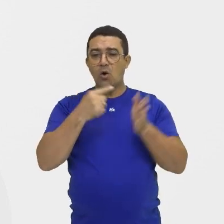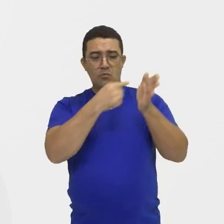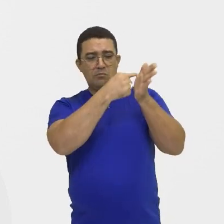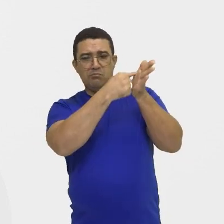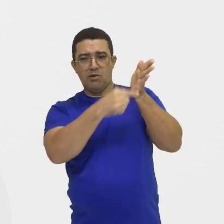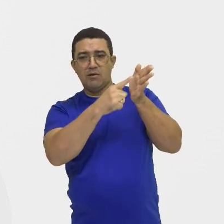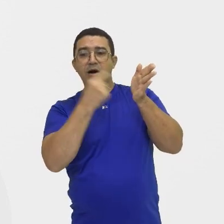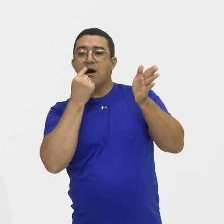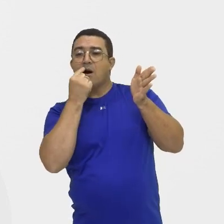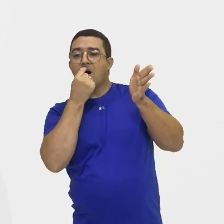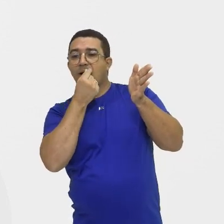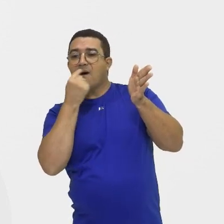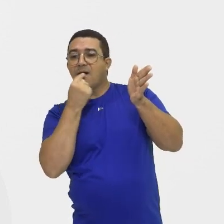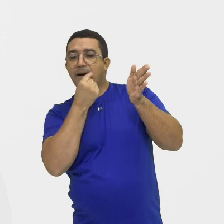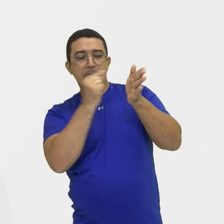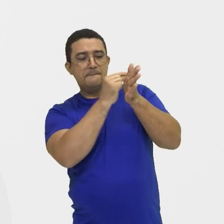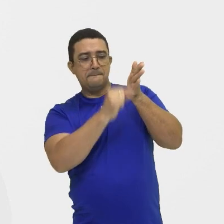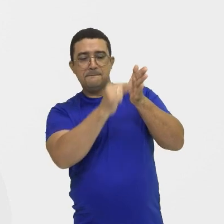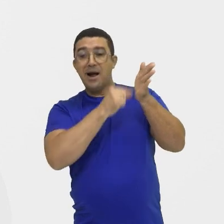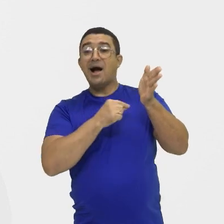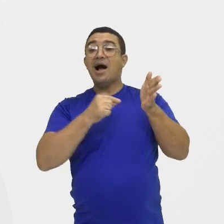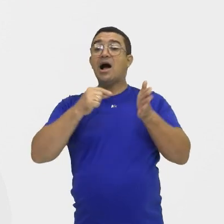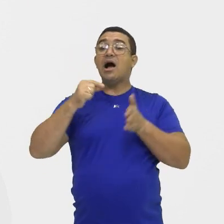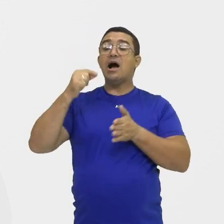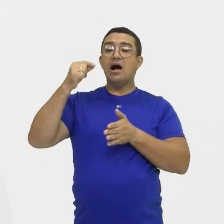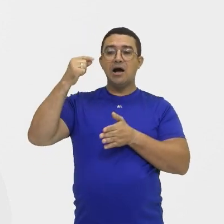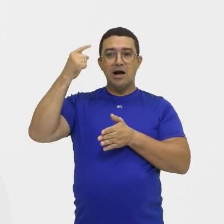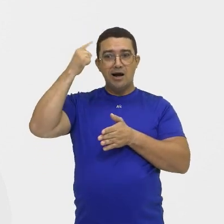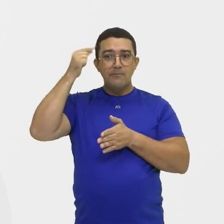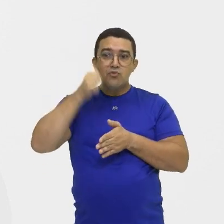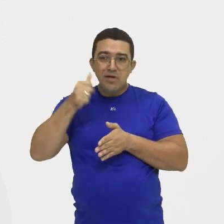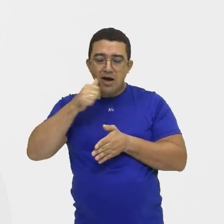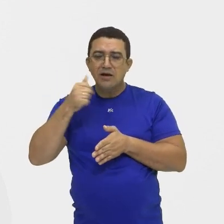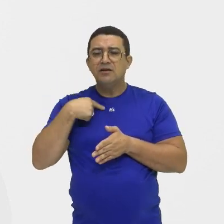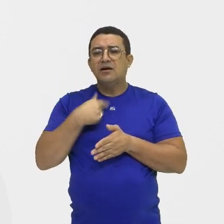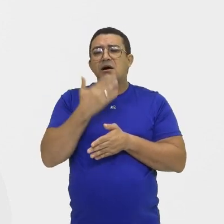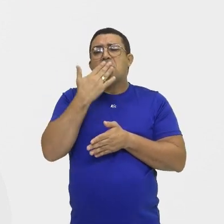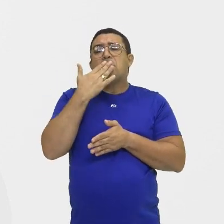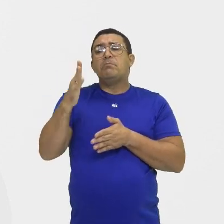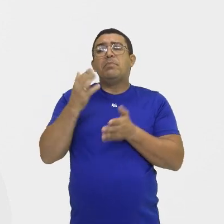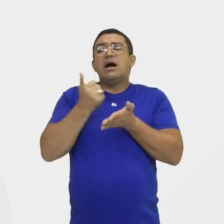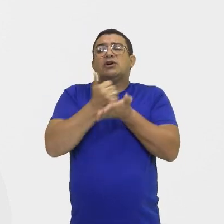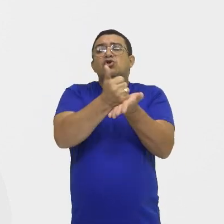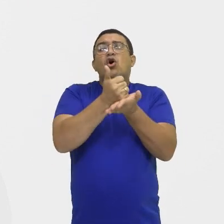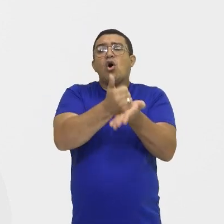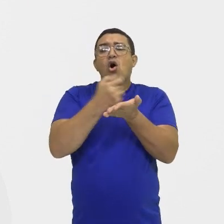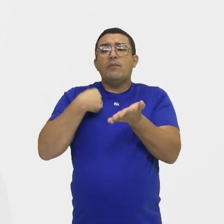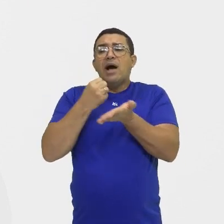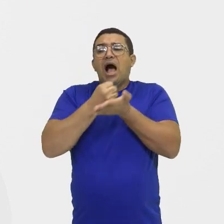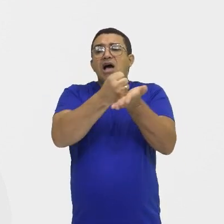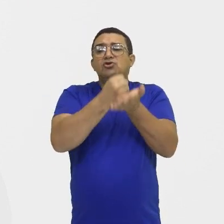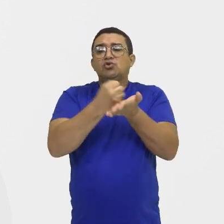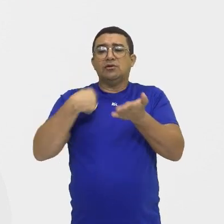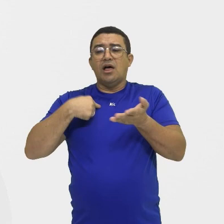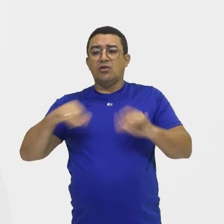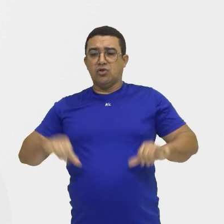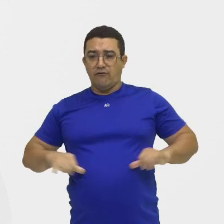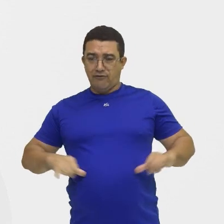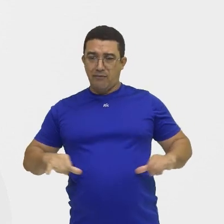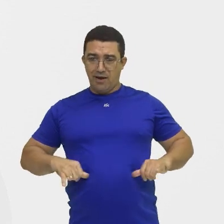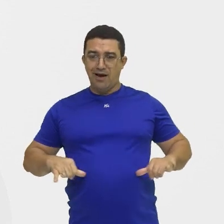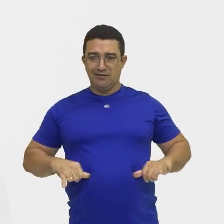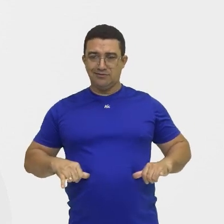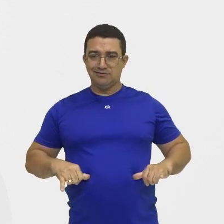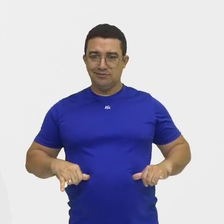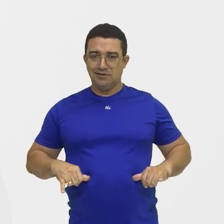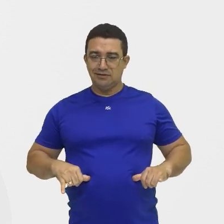está pedindo socorro. Então, ela vai denunciar, né? Esse sinal ele vai funcionar exatamente como esse sinal de denúncia, de uma